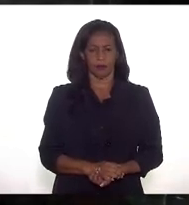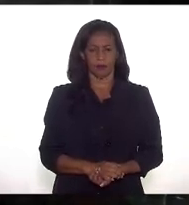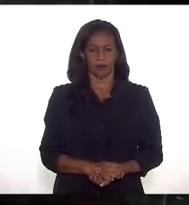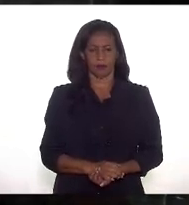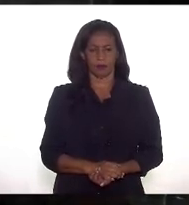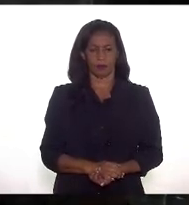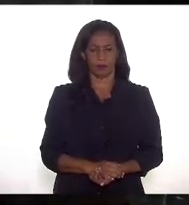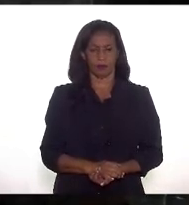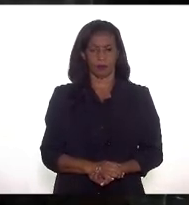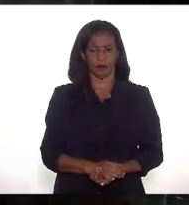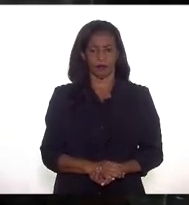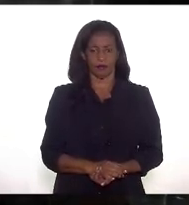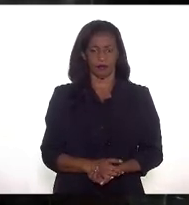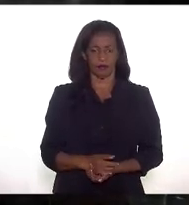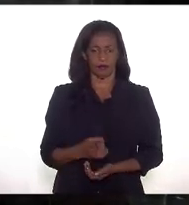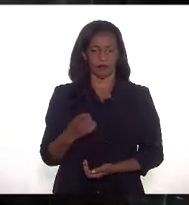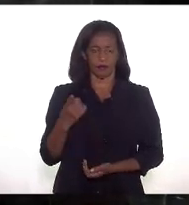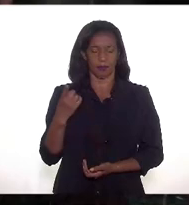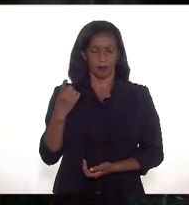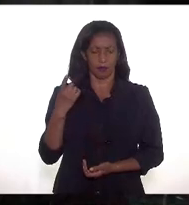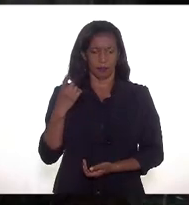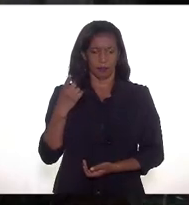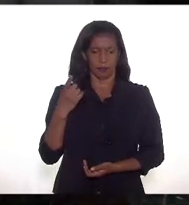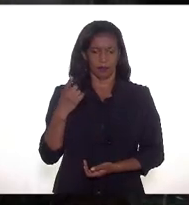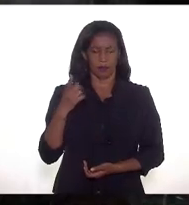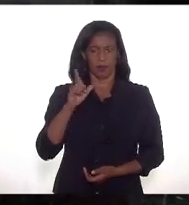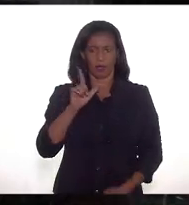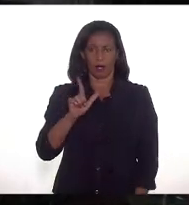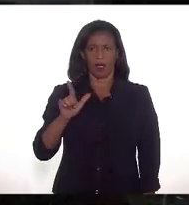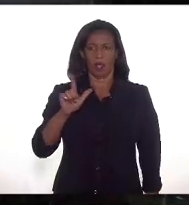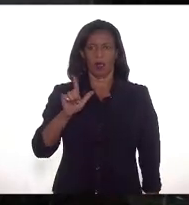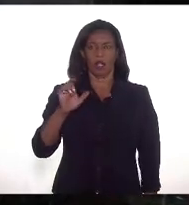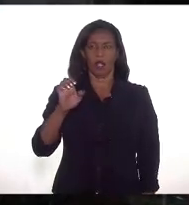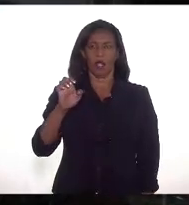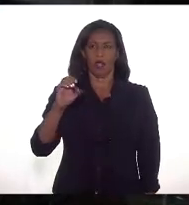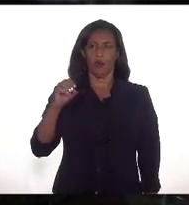Registrar a presença das autoridades. Leonardo Lobo,